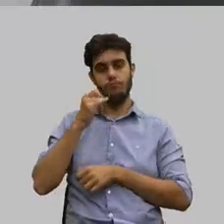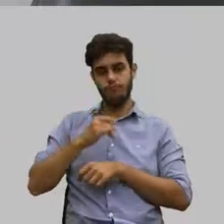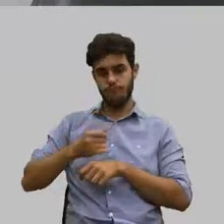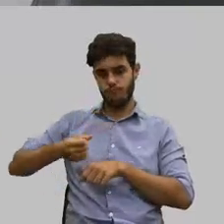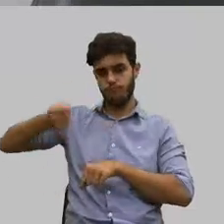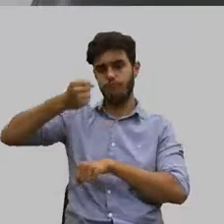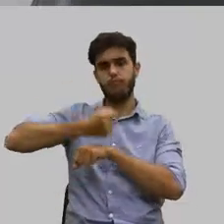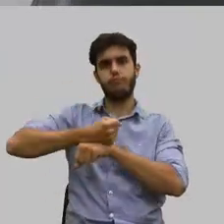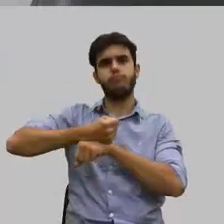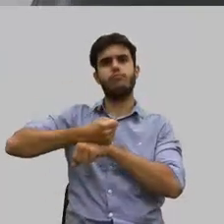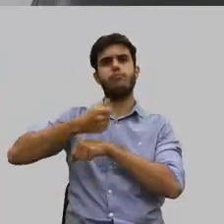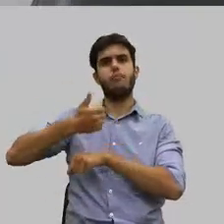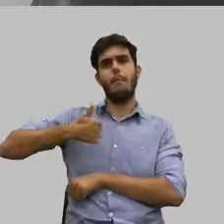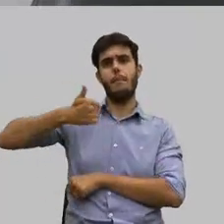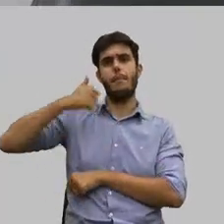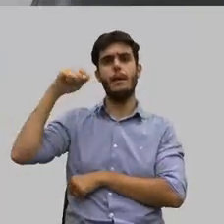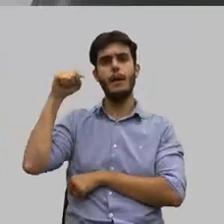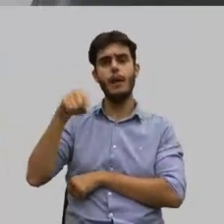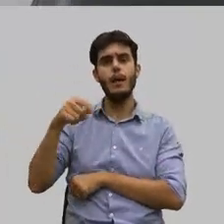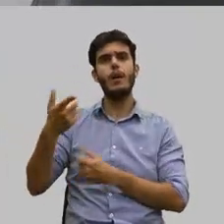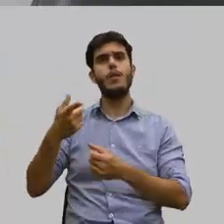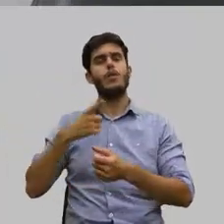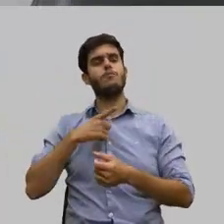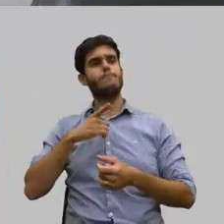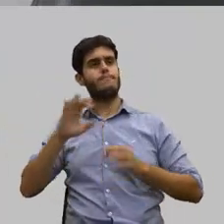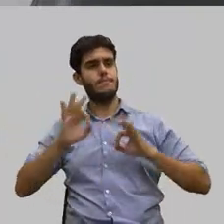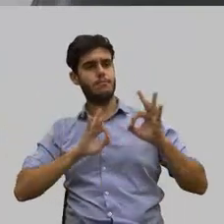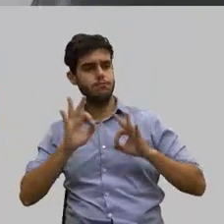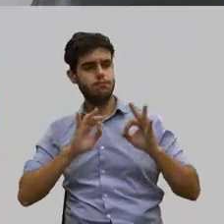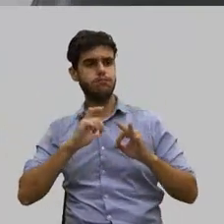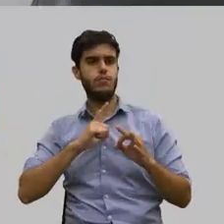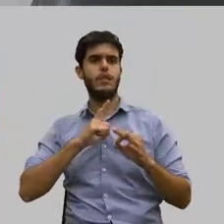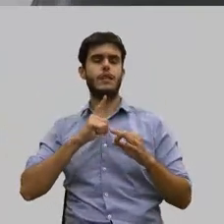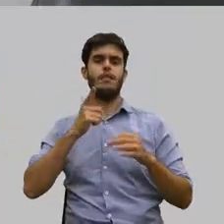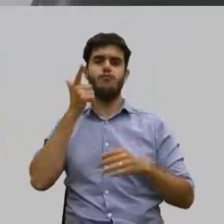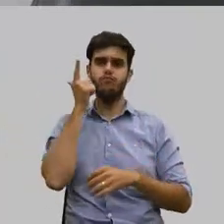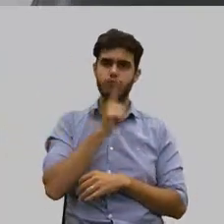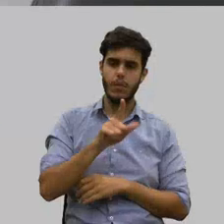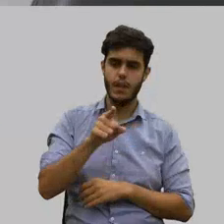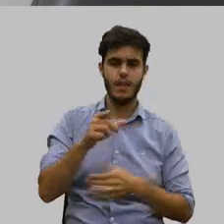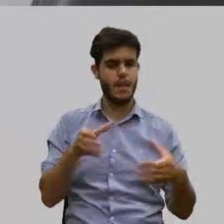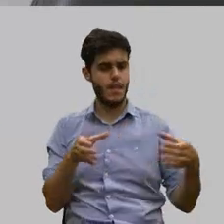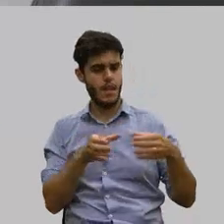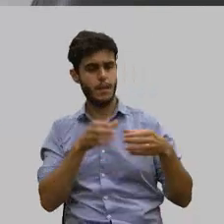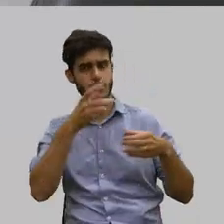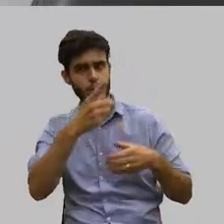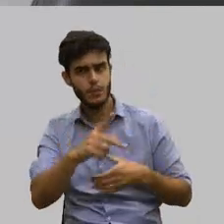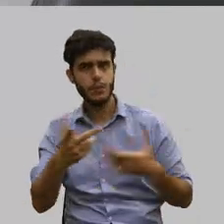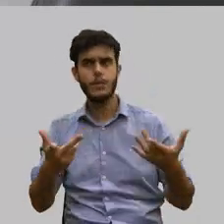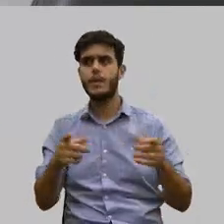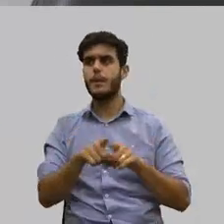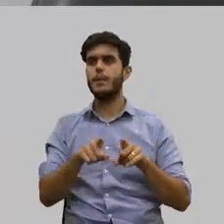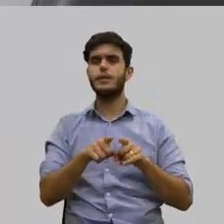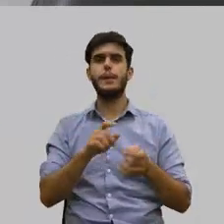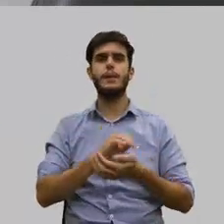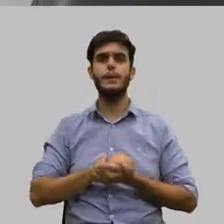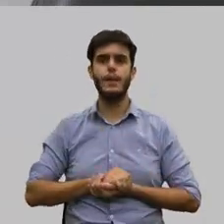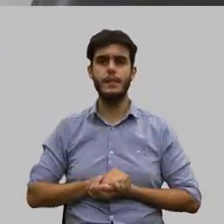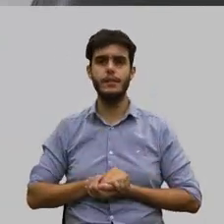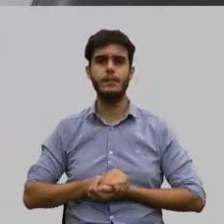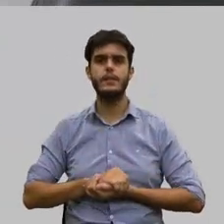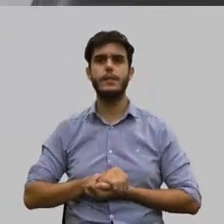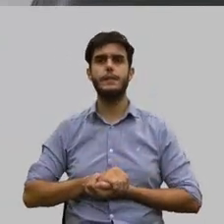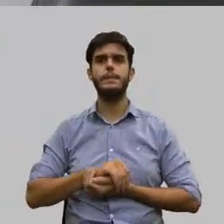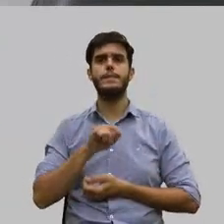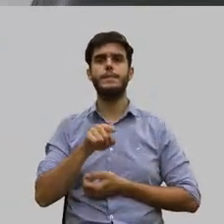preparado o senhor e toda a equipe eh quando a gente tem ali na região um incêndio alguma